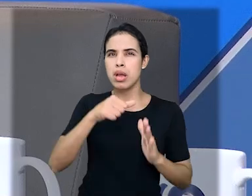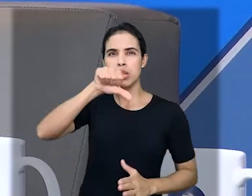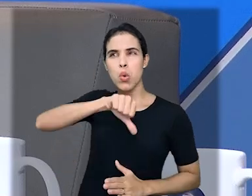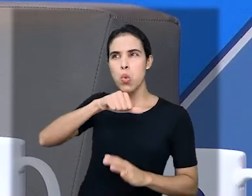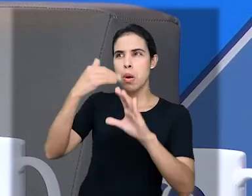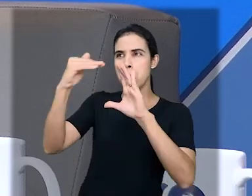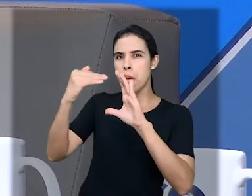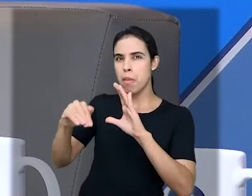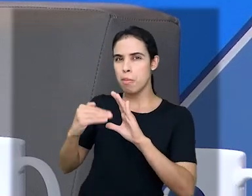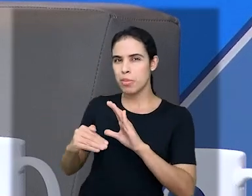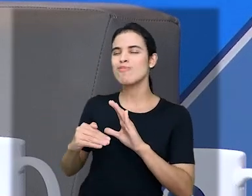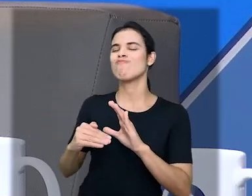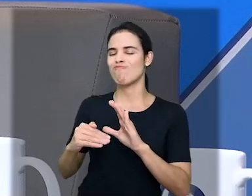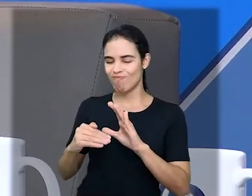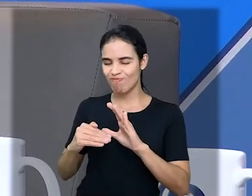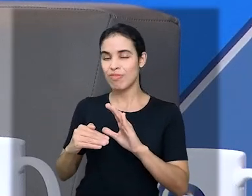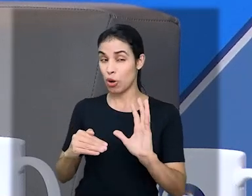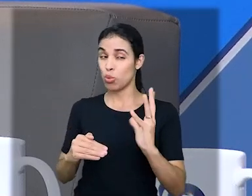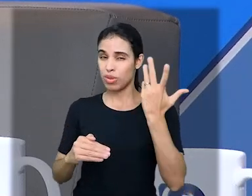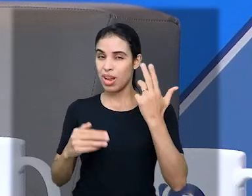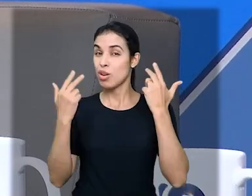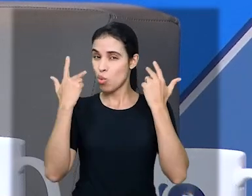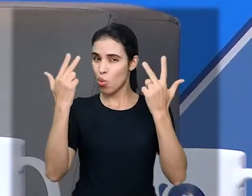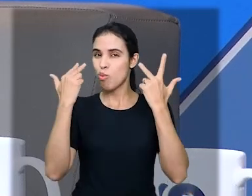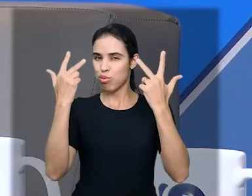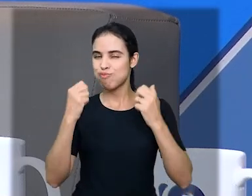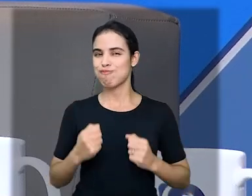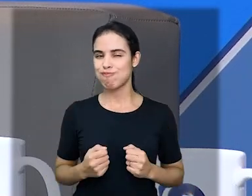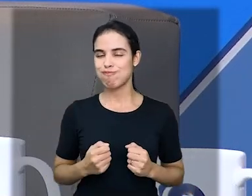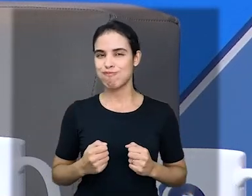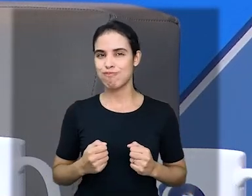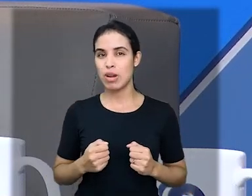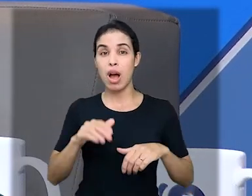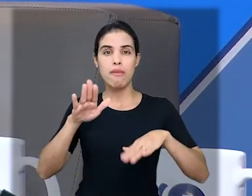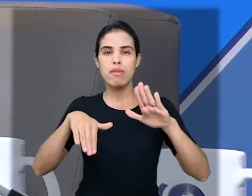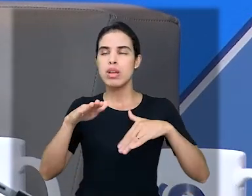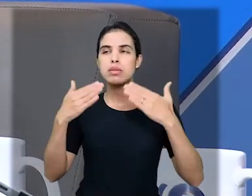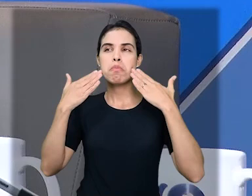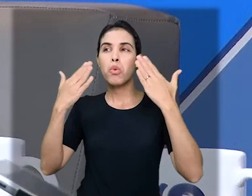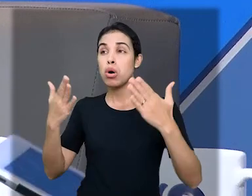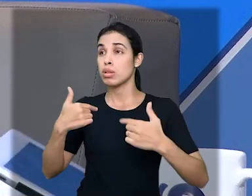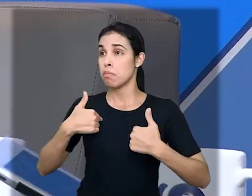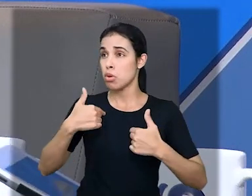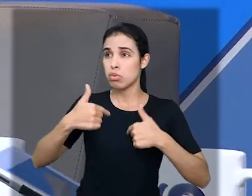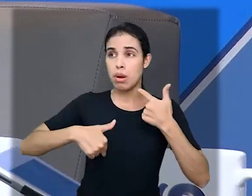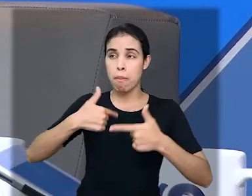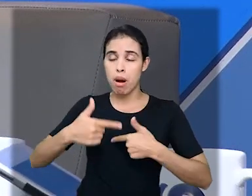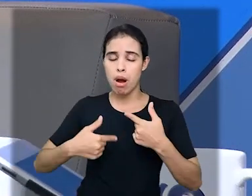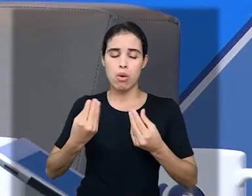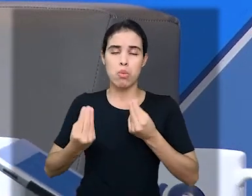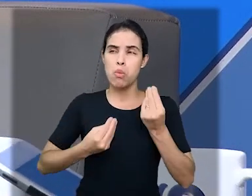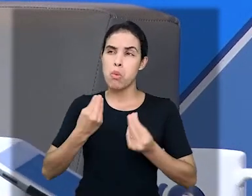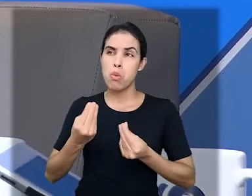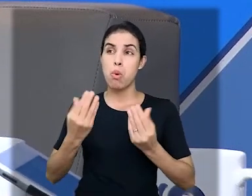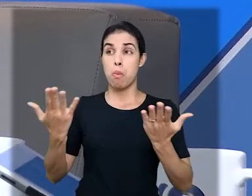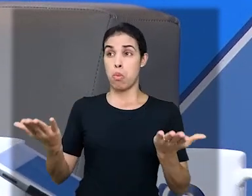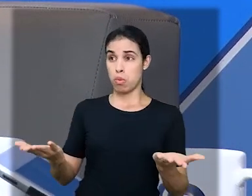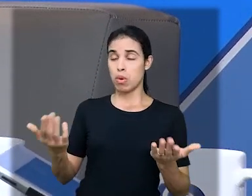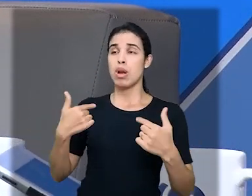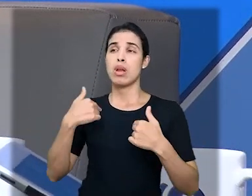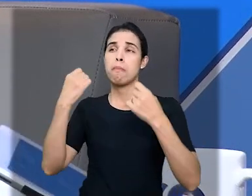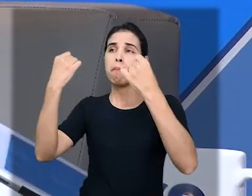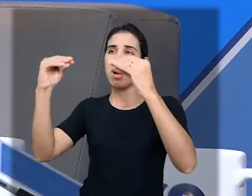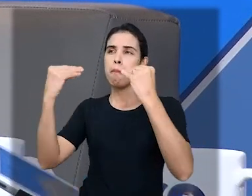comum aquele empregado que vai nas redes sociais para falar mal da empresa, para expor o dia a dia da empresa, para criticar, para xingar,